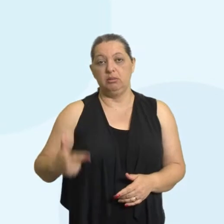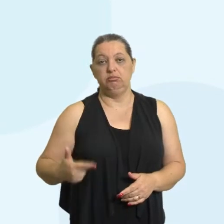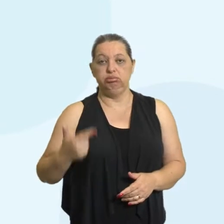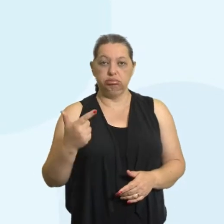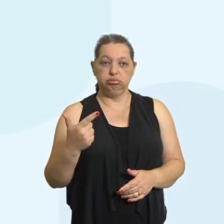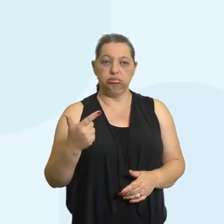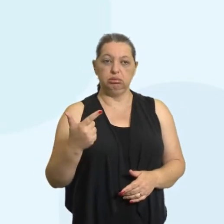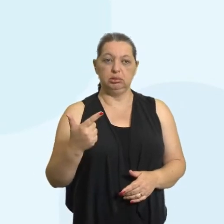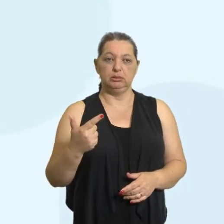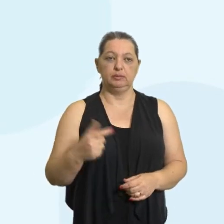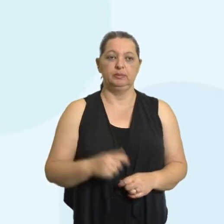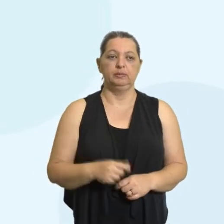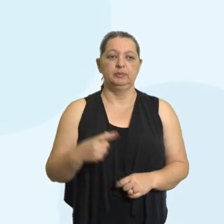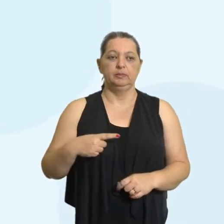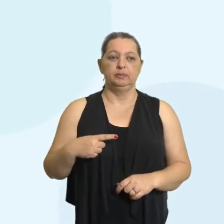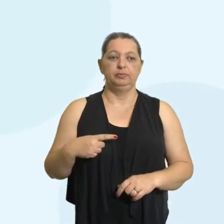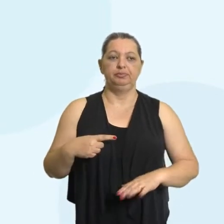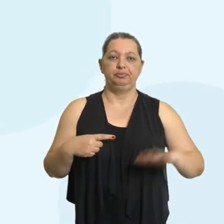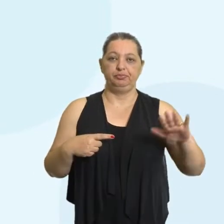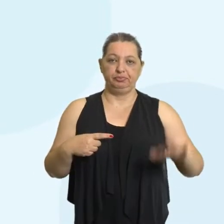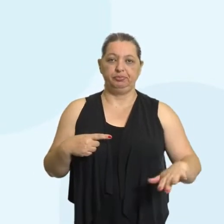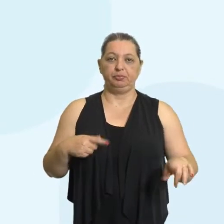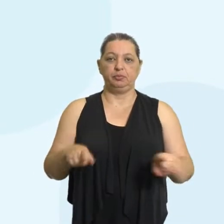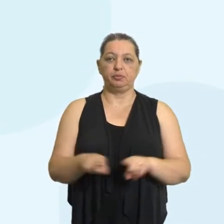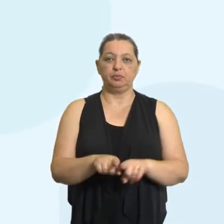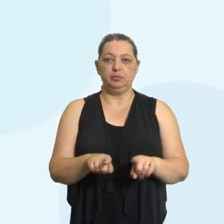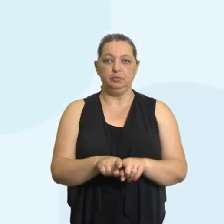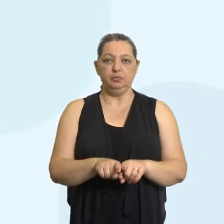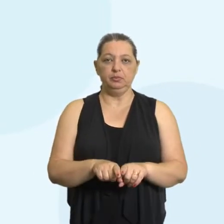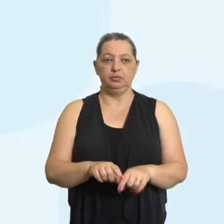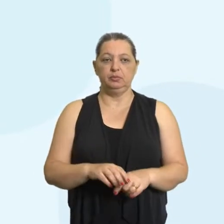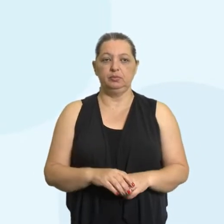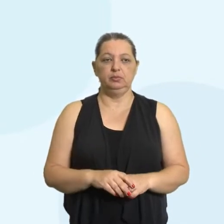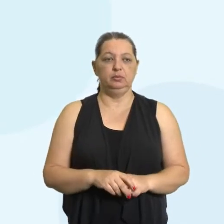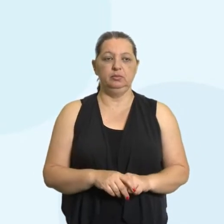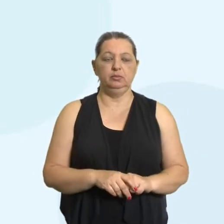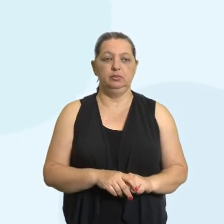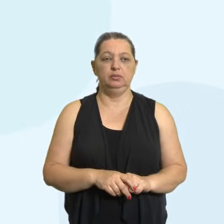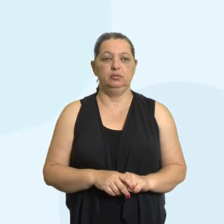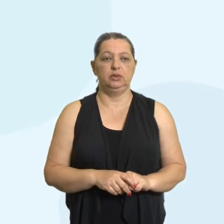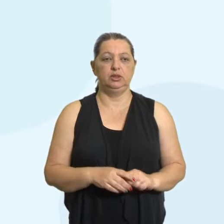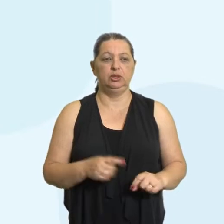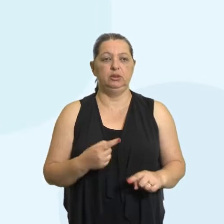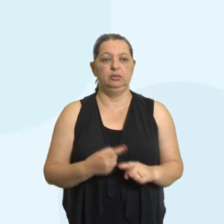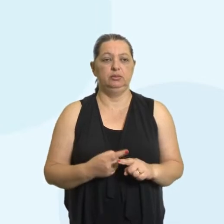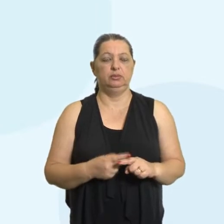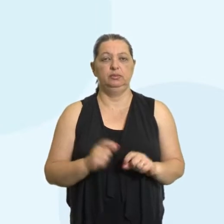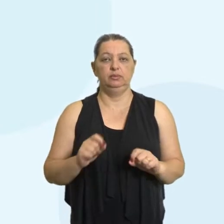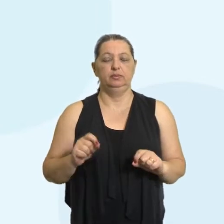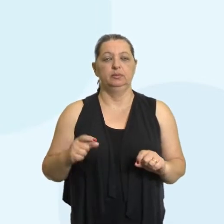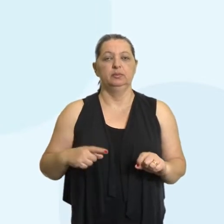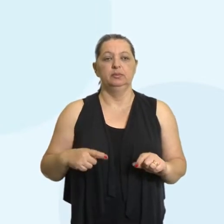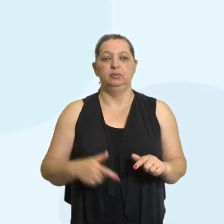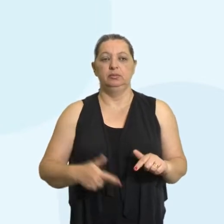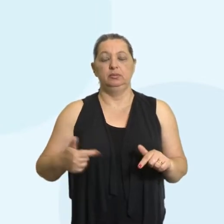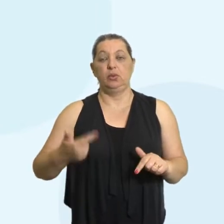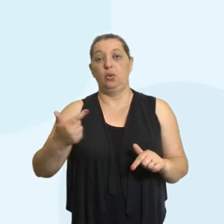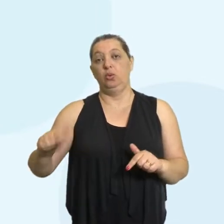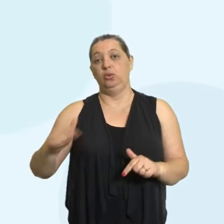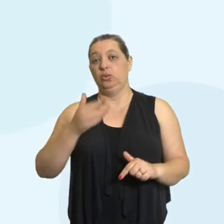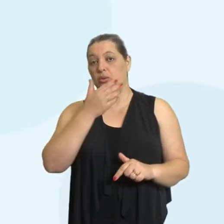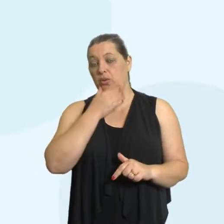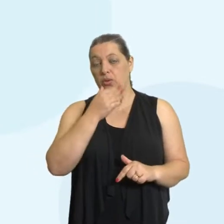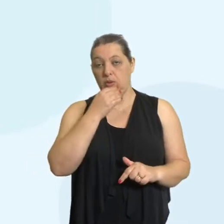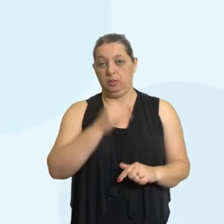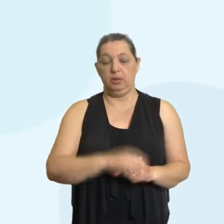tem uma criança segurando uma pistola do outro lado da dessa mulher ela está no centro do quadro é tem um outro homem